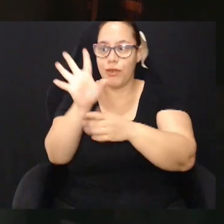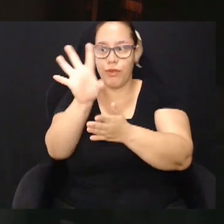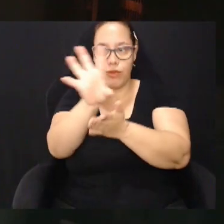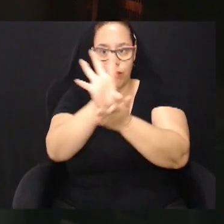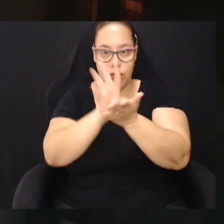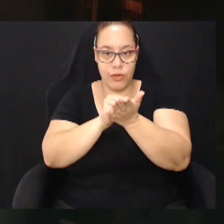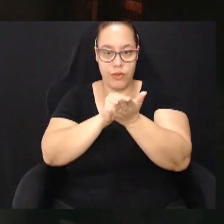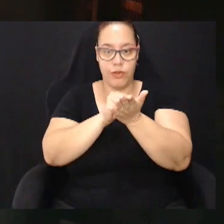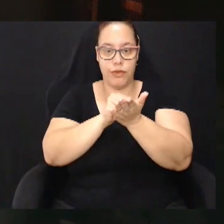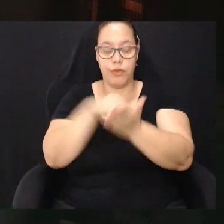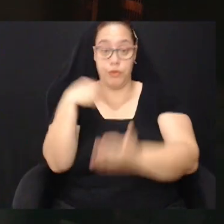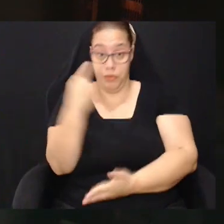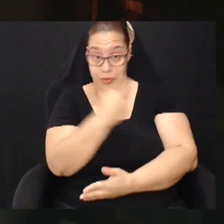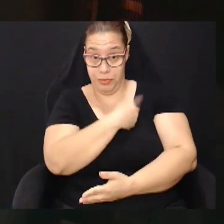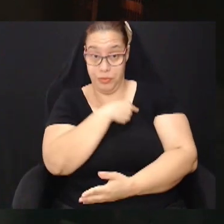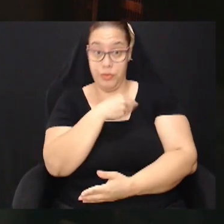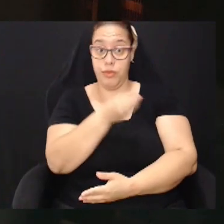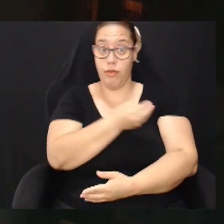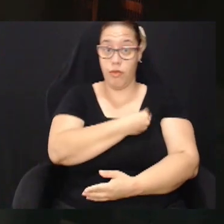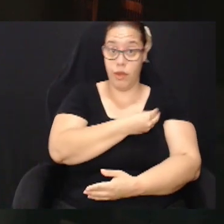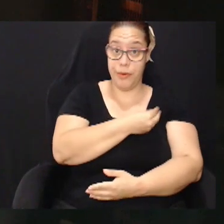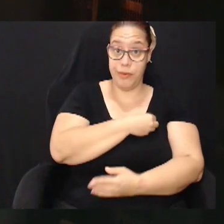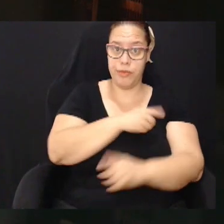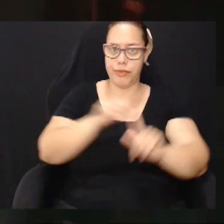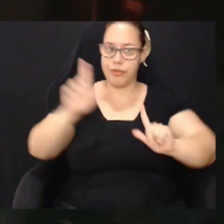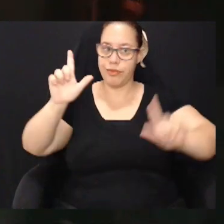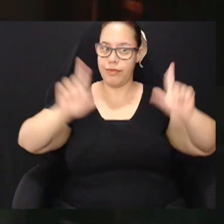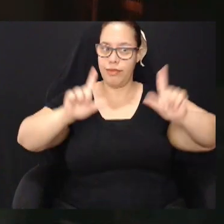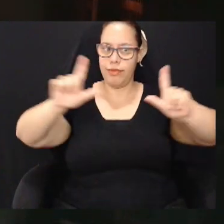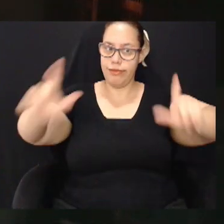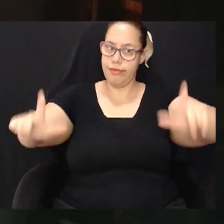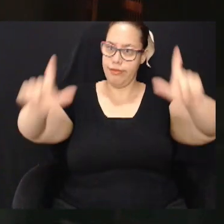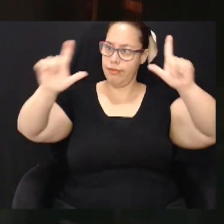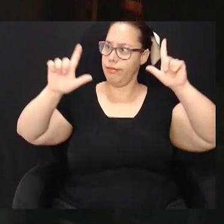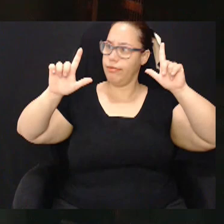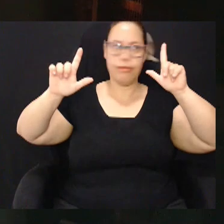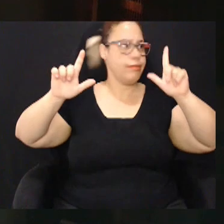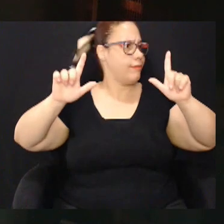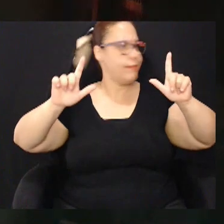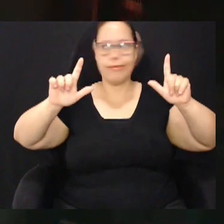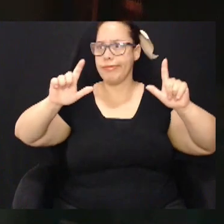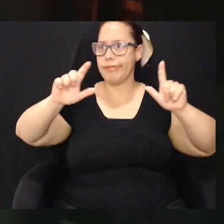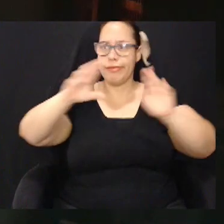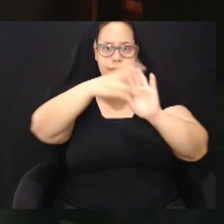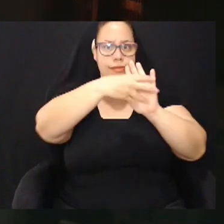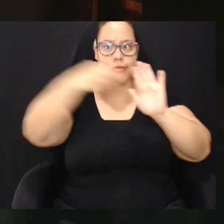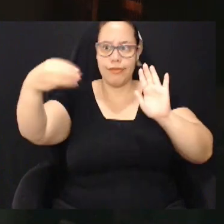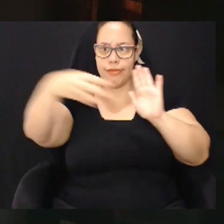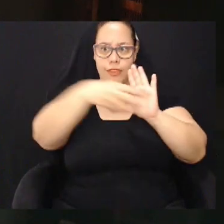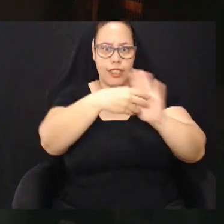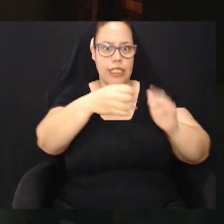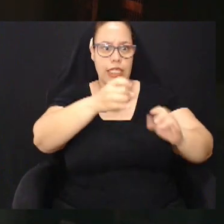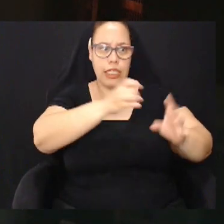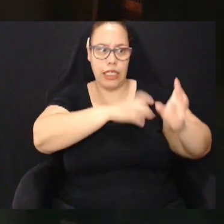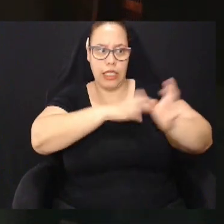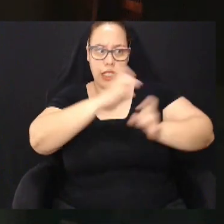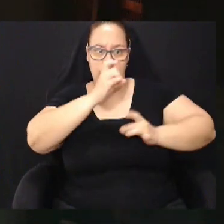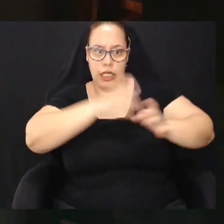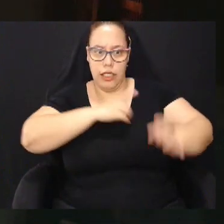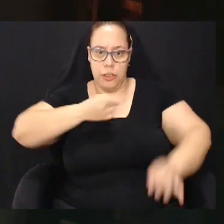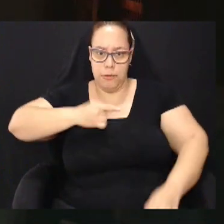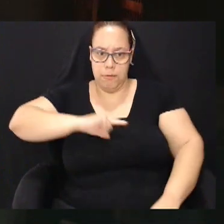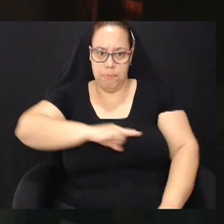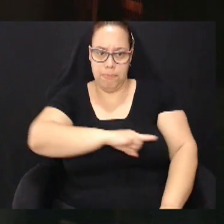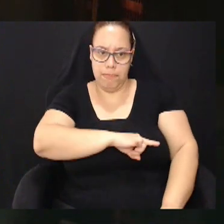vida, As telas, elas traduzem nossos medos mais profundos, desde a finitude